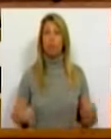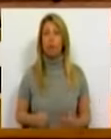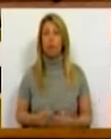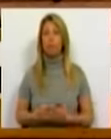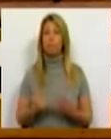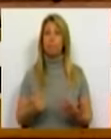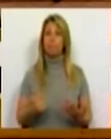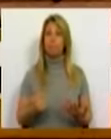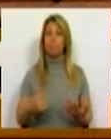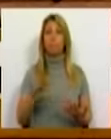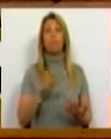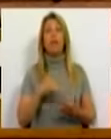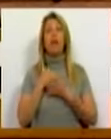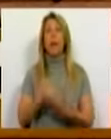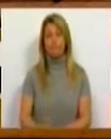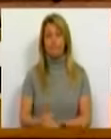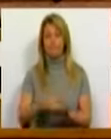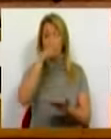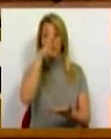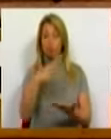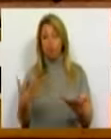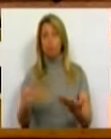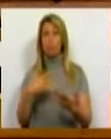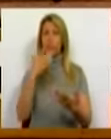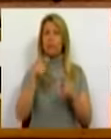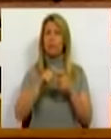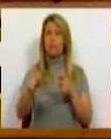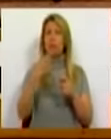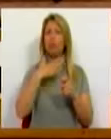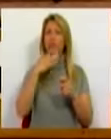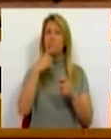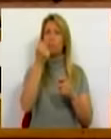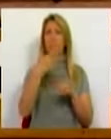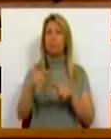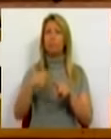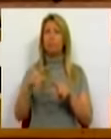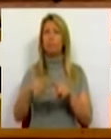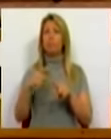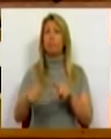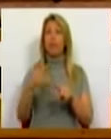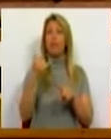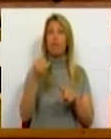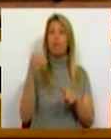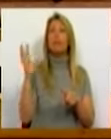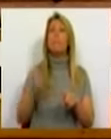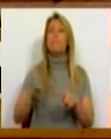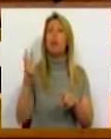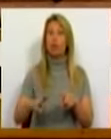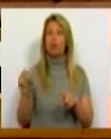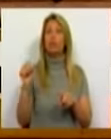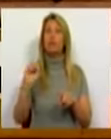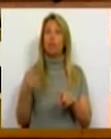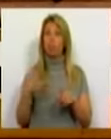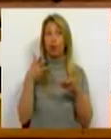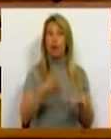No âmbito dos apoios do Estado, está-se criada uma linha de crédito de 20 milhões de euros para ajudar os produtores